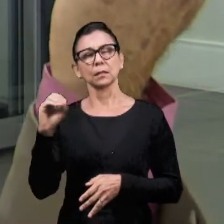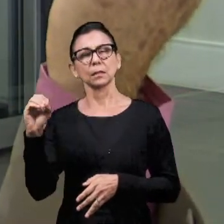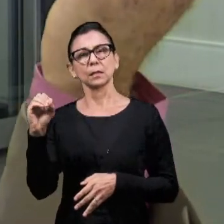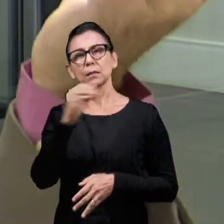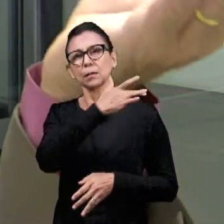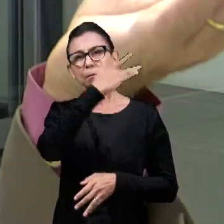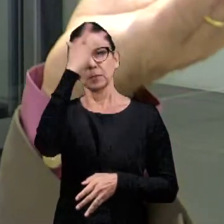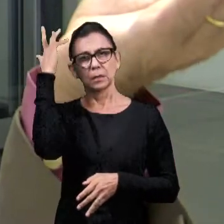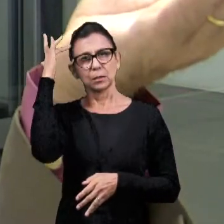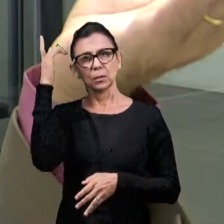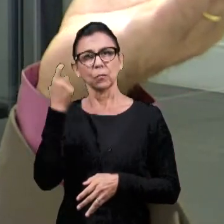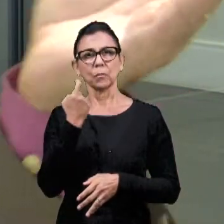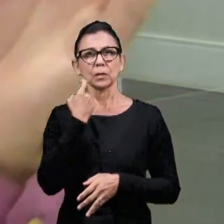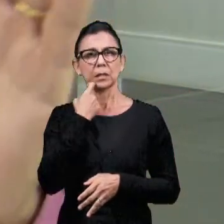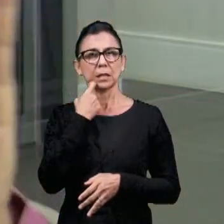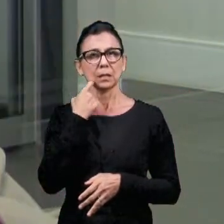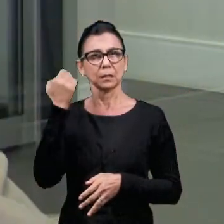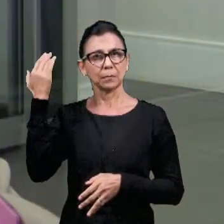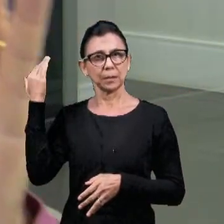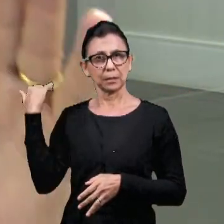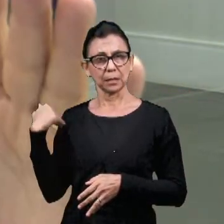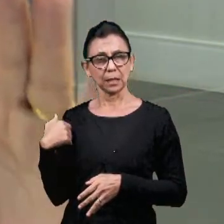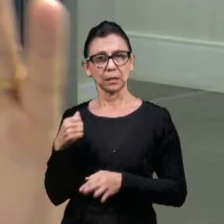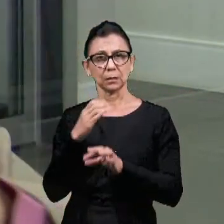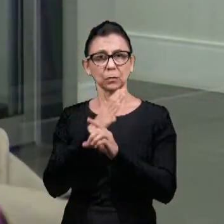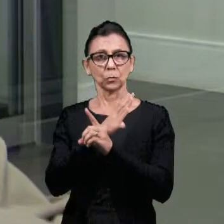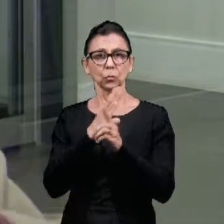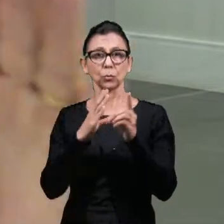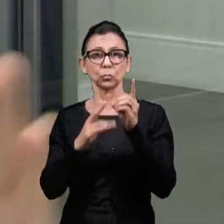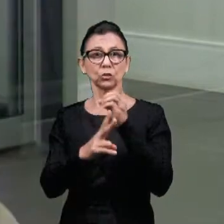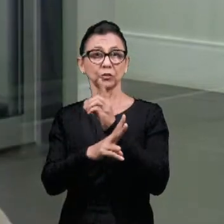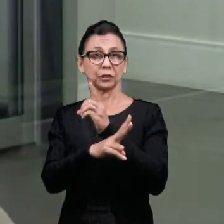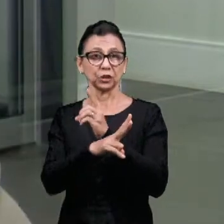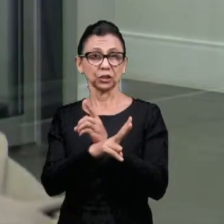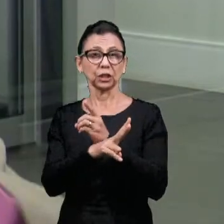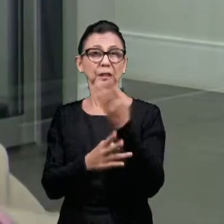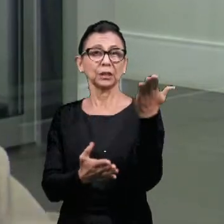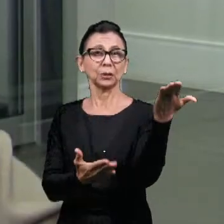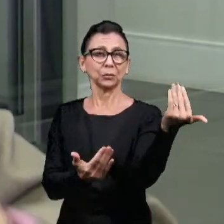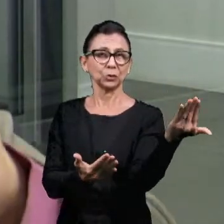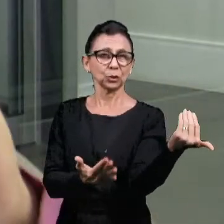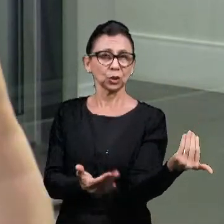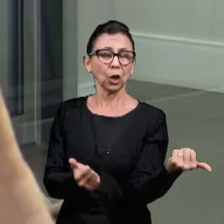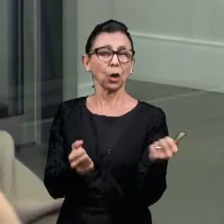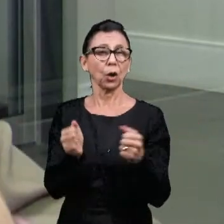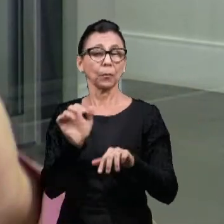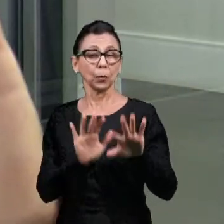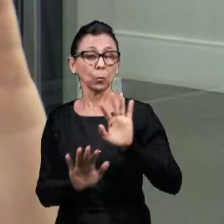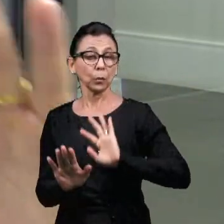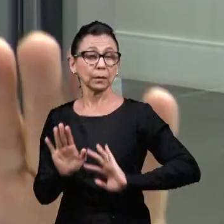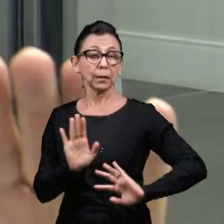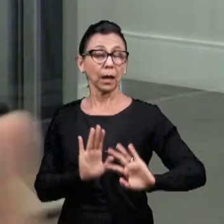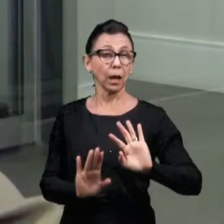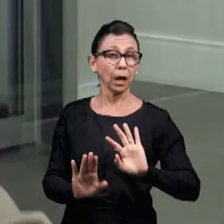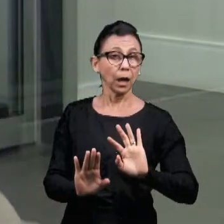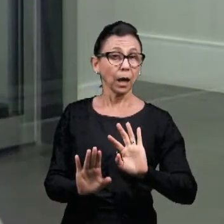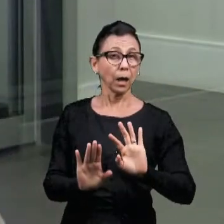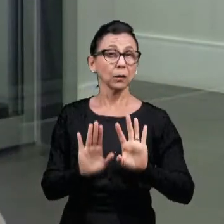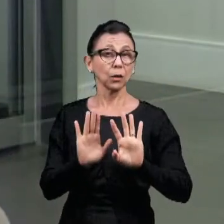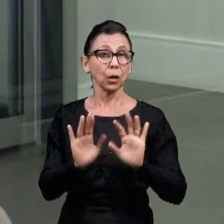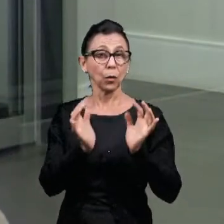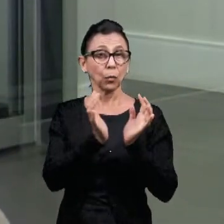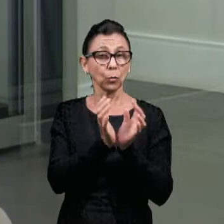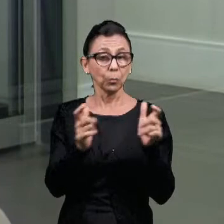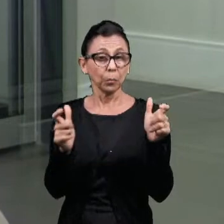na sexta-feira, numa vigília com os jovens, com todo o cuidado, segurando para não ir muita gente. Não, só pode jovens para